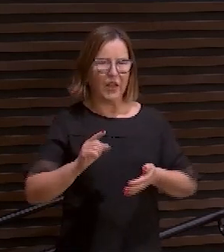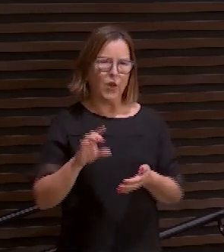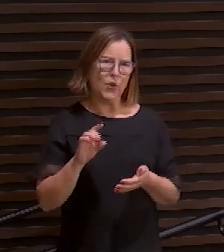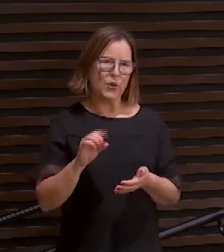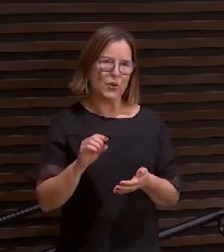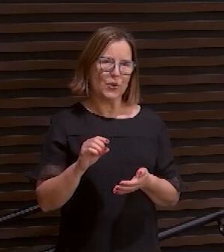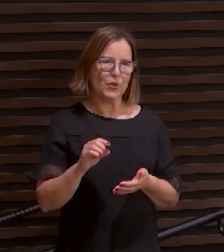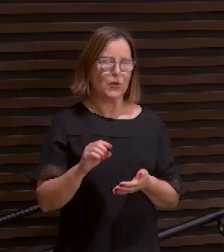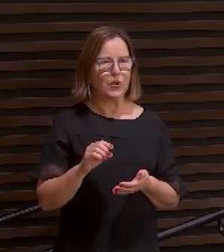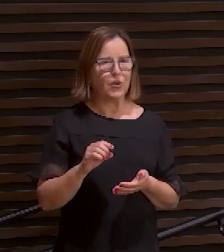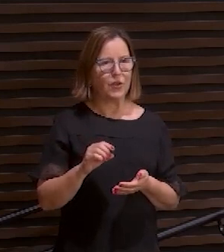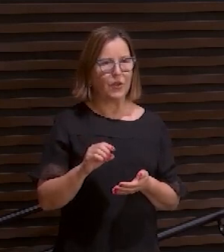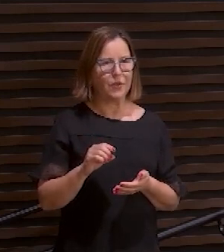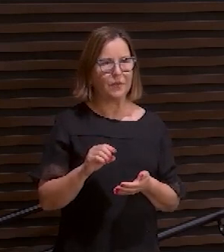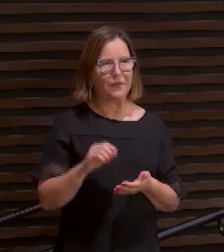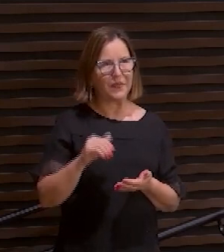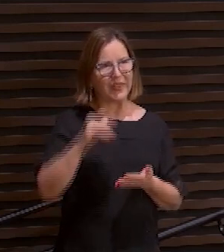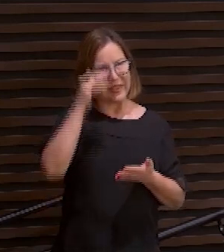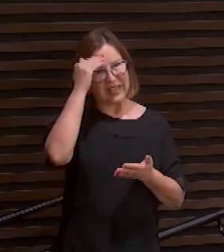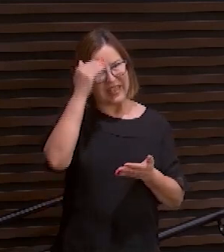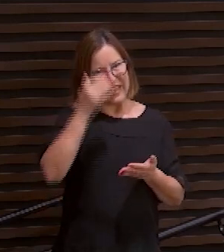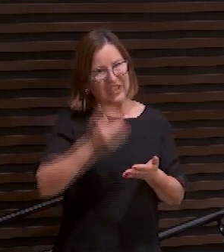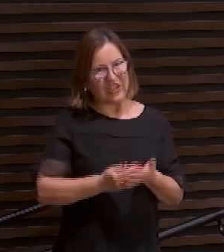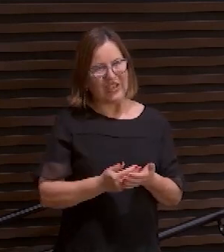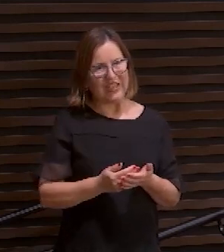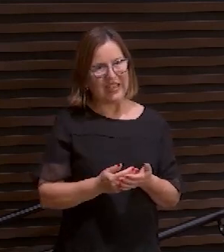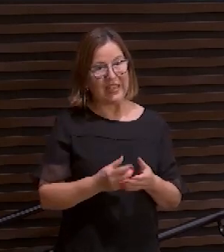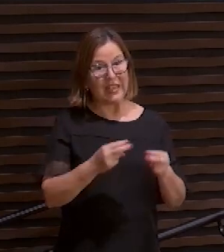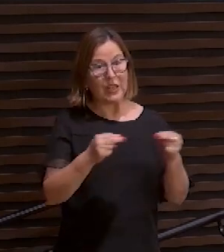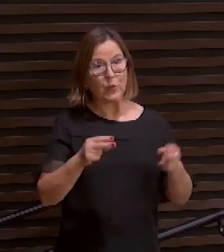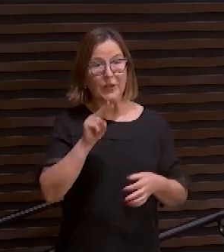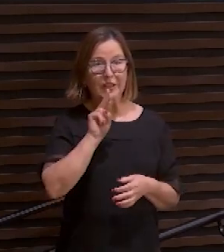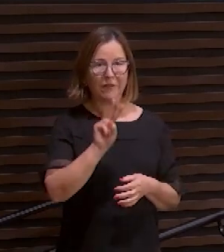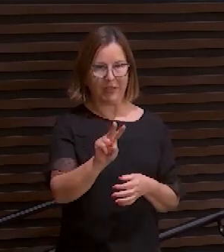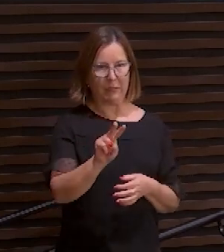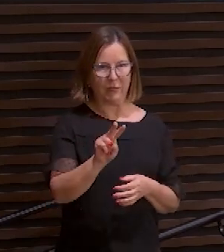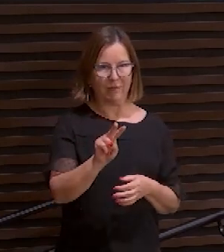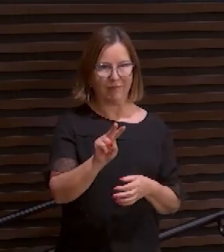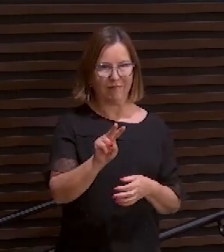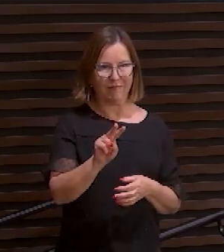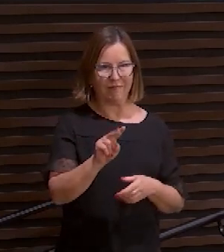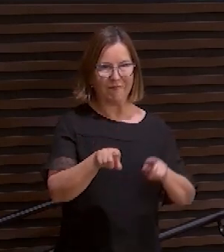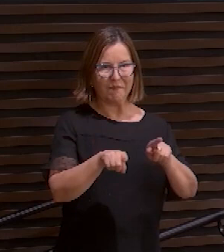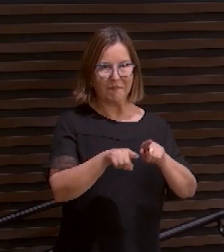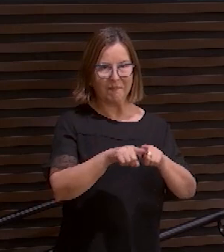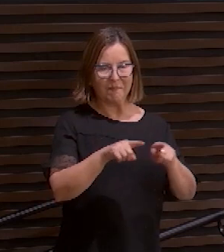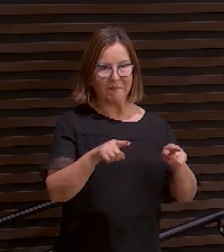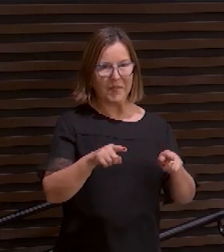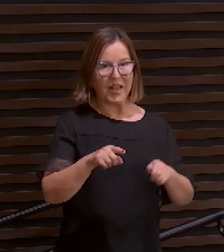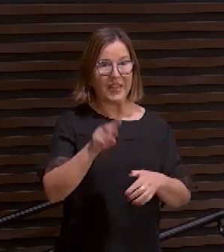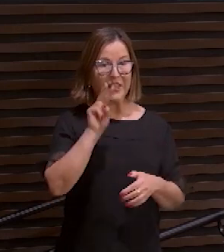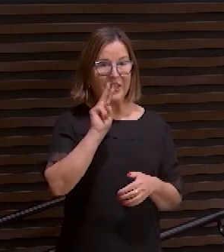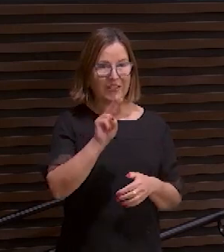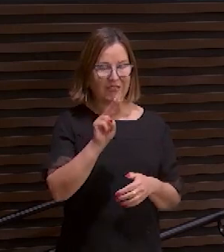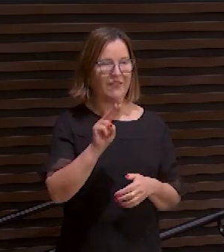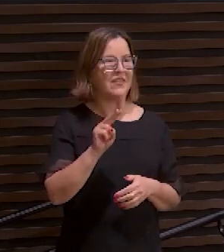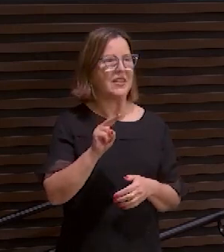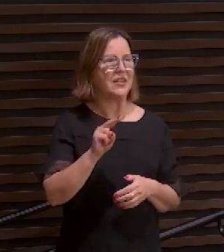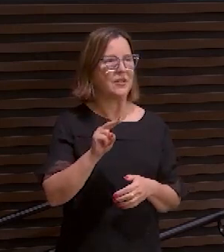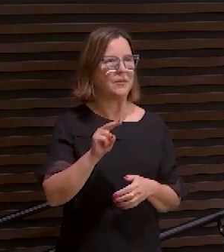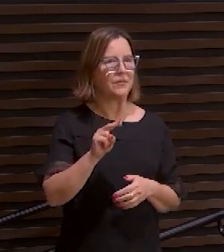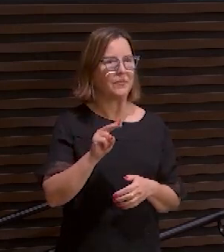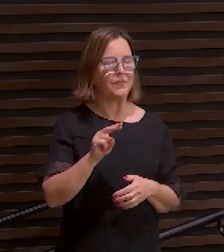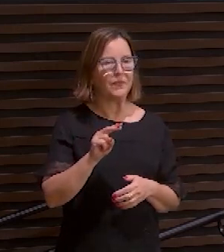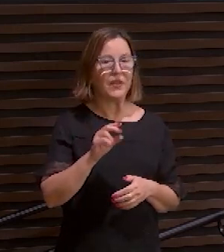que é visível, mas enxergar além das circunstâncias, confiando